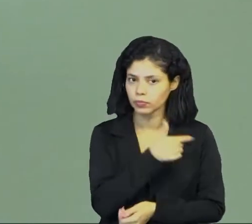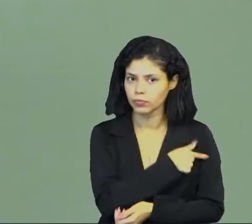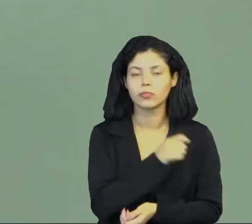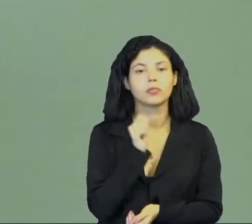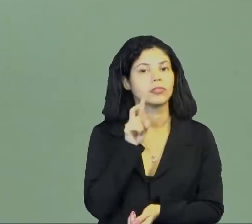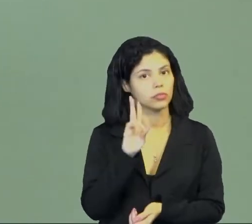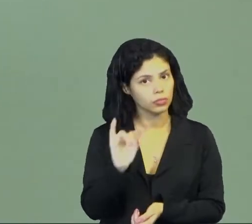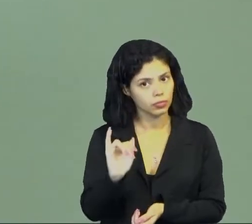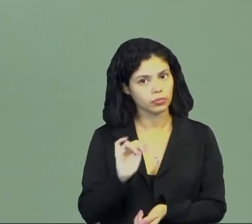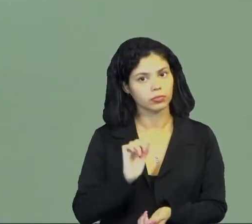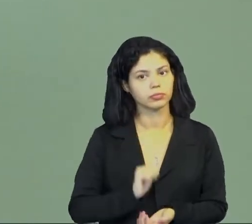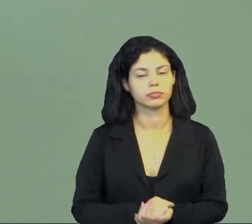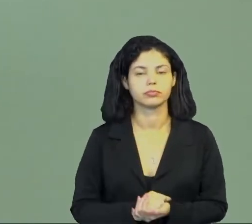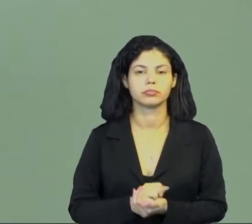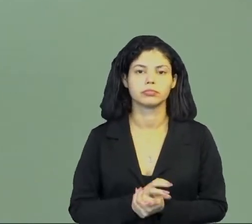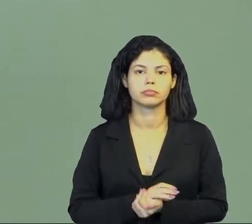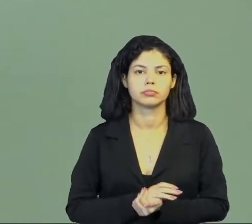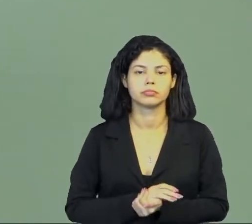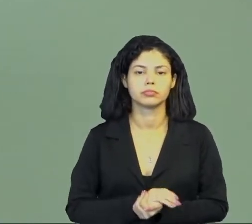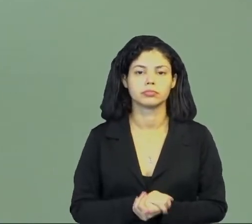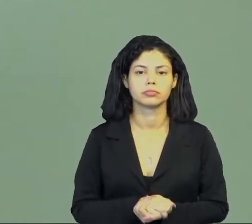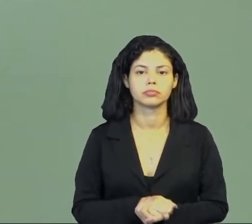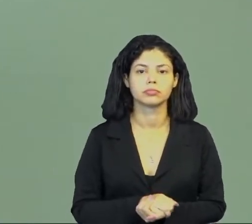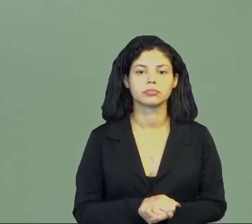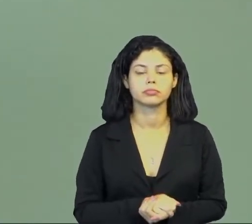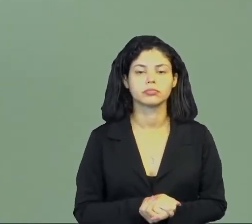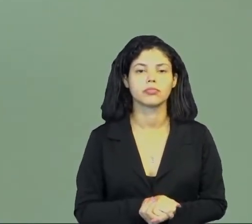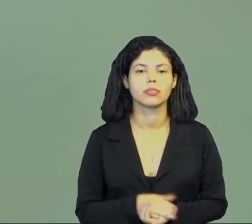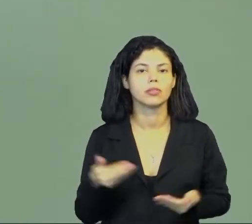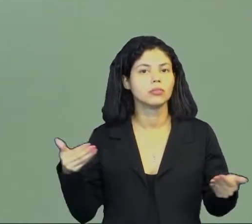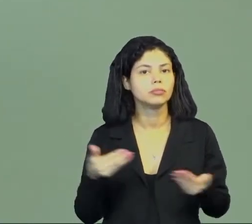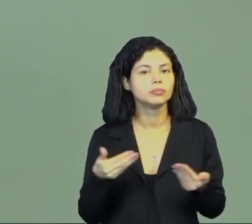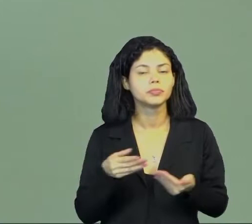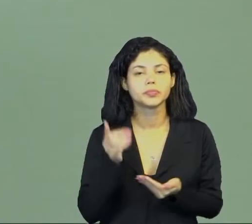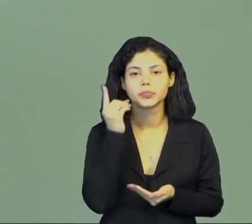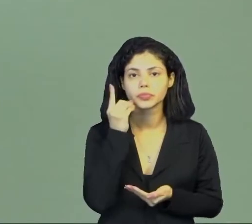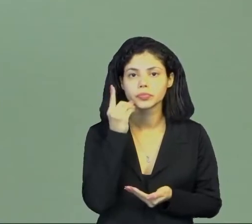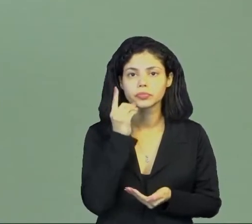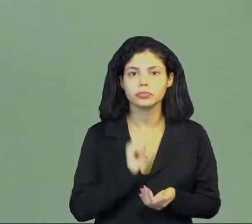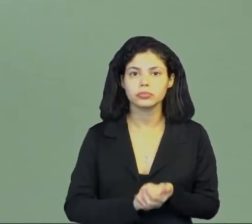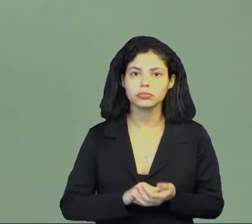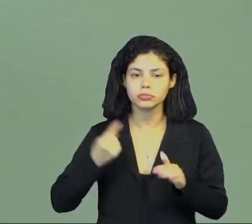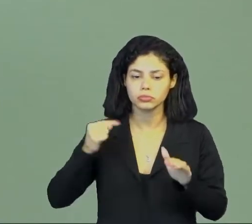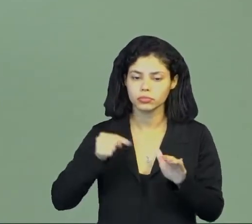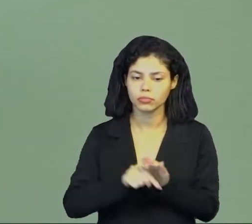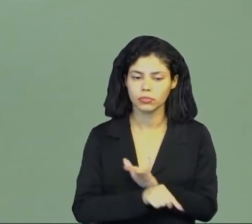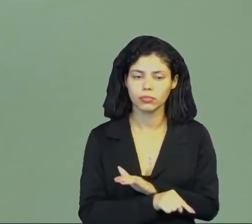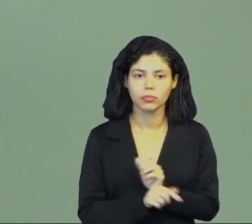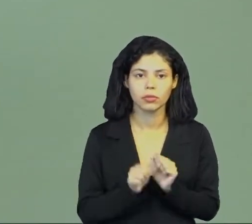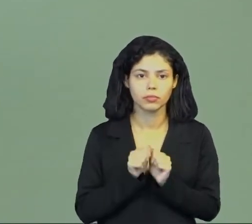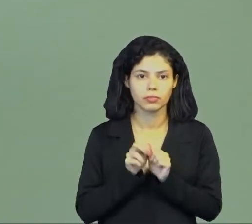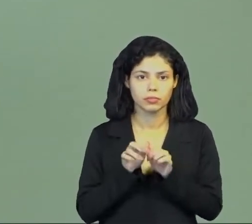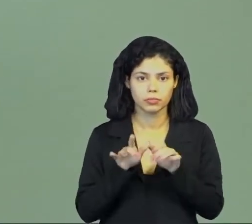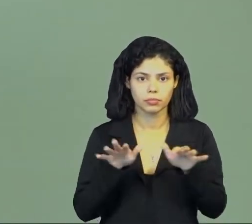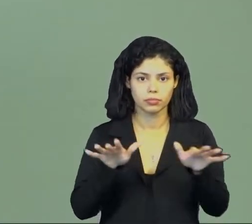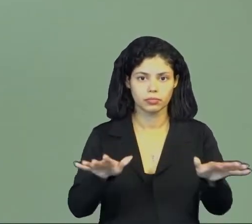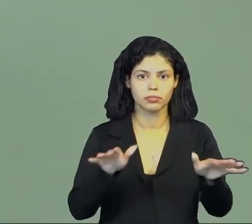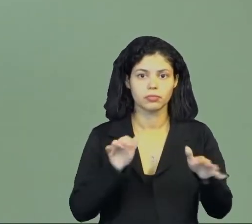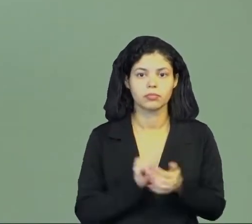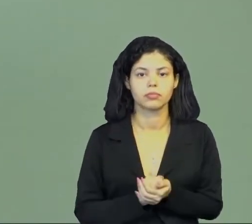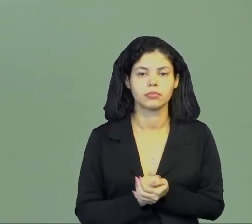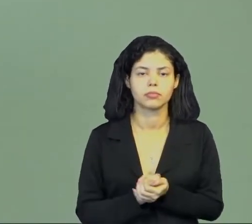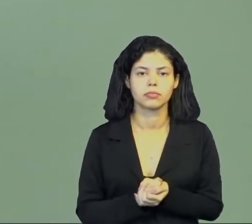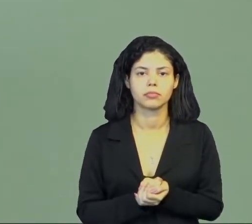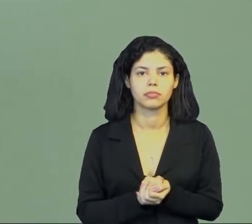tome. Então, que foram aplicadas e que hoje em dia ela é difundida, ela é espalhada e ela